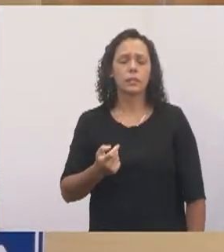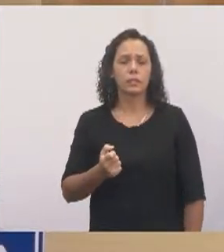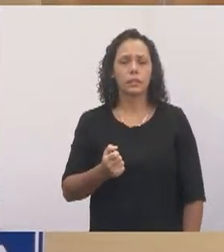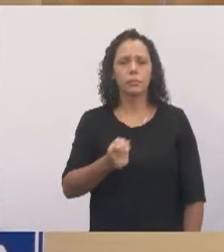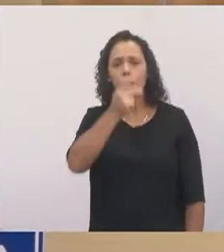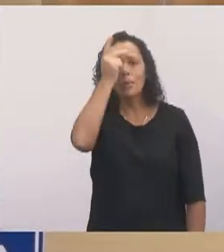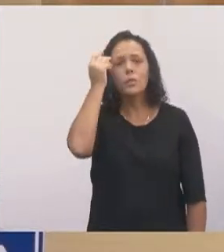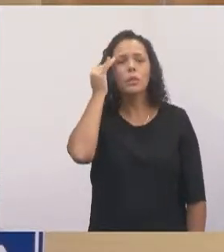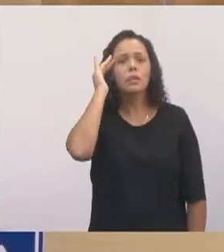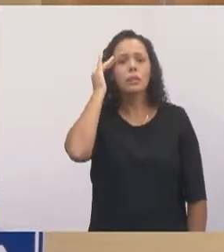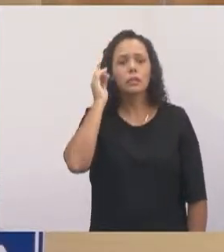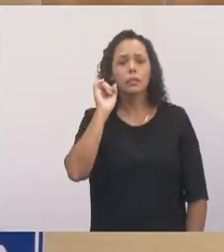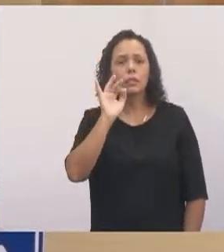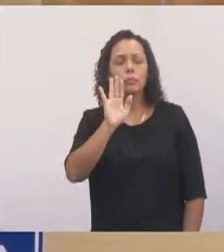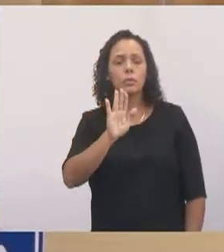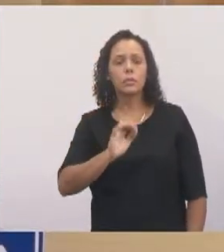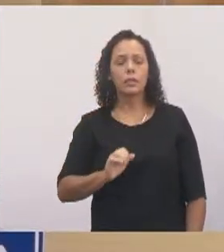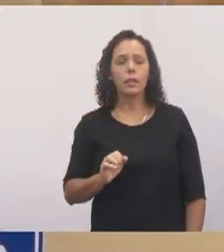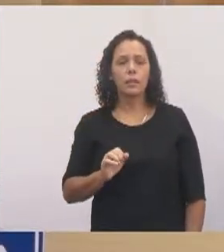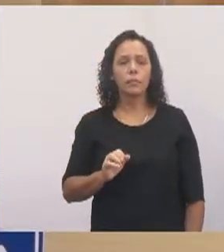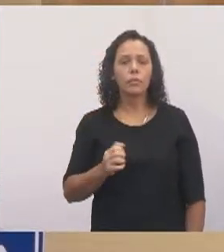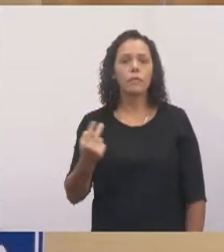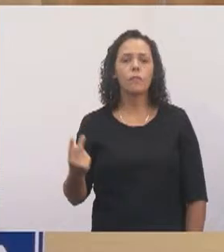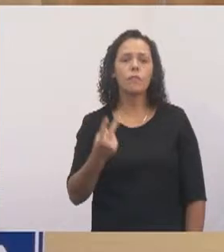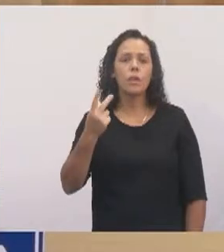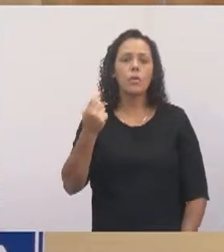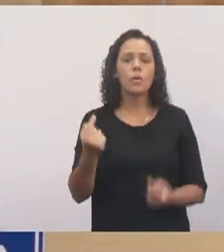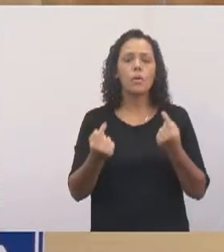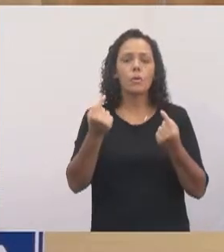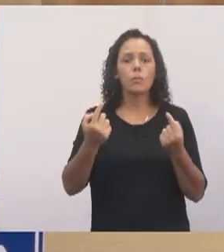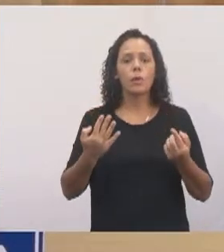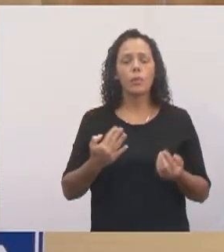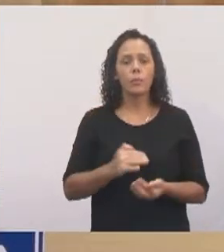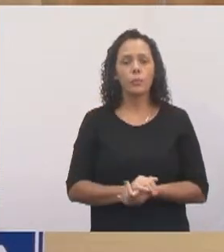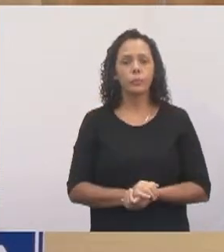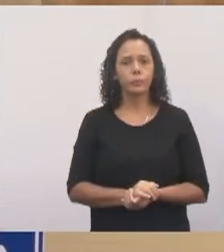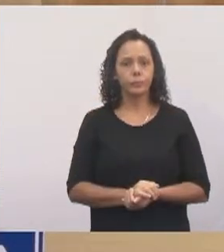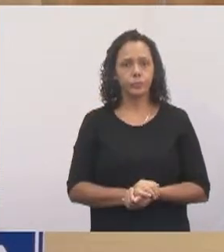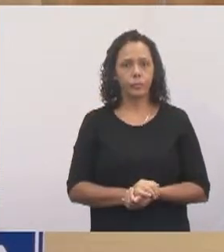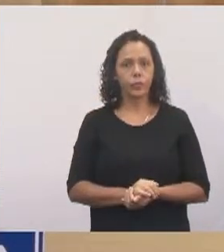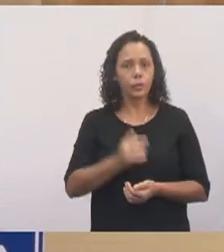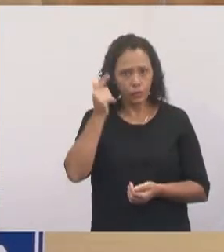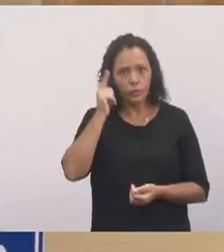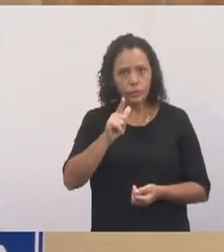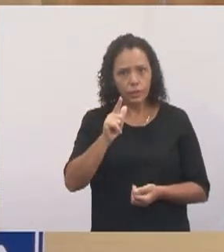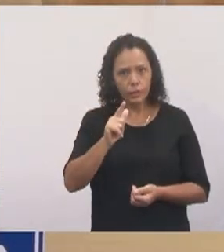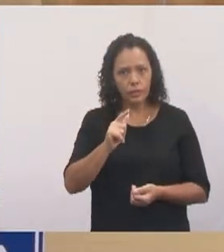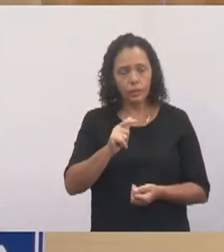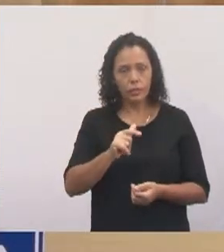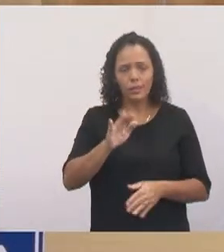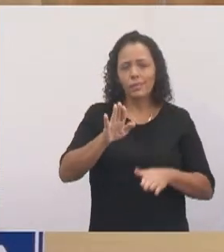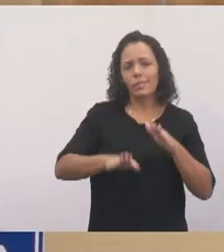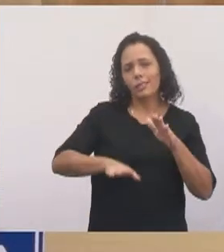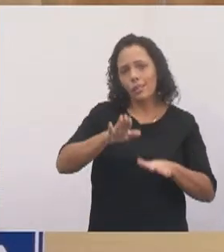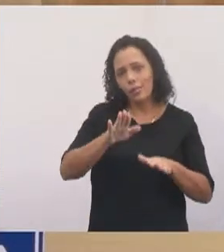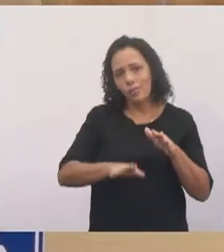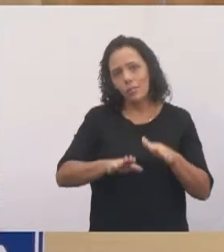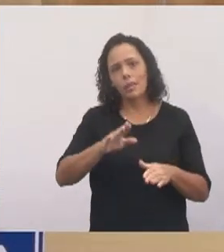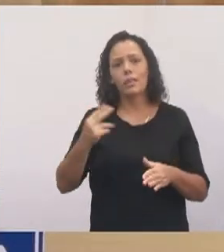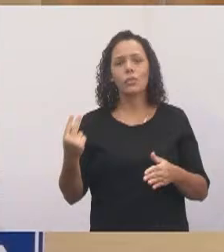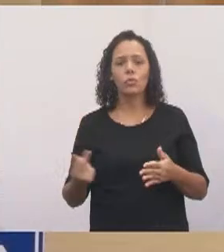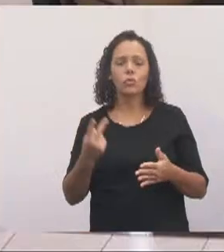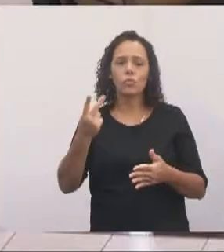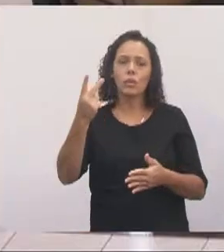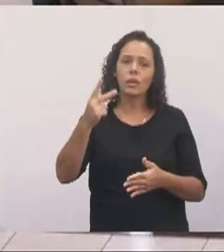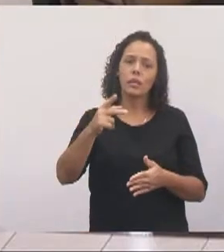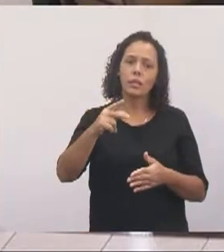casa ouvir. Quanto custa? Tem como falar aí? Depende, tem de vários valores. Qual mais